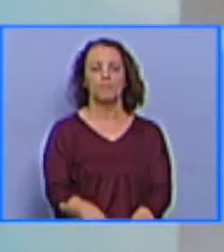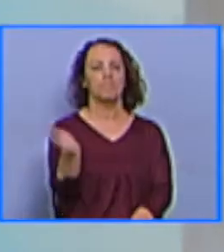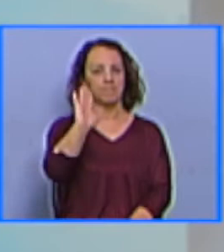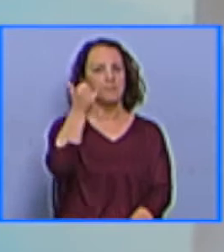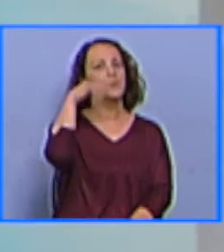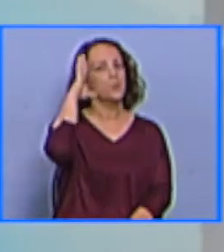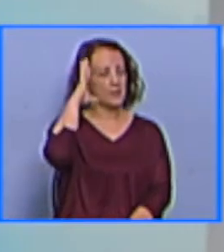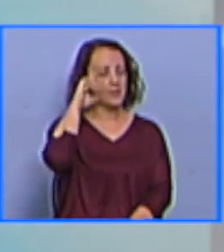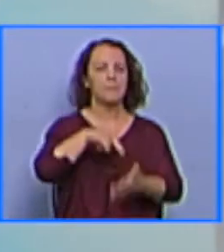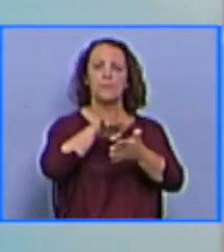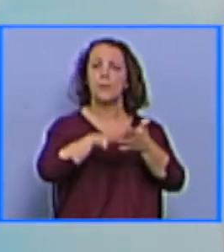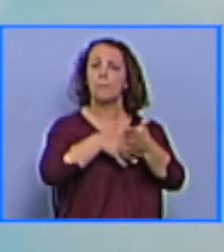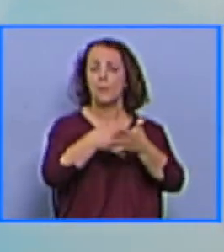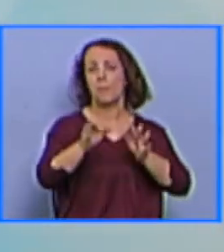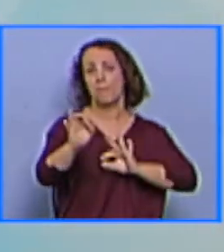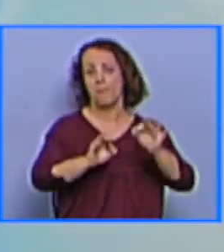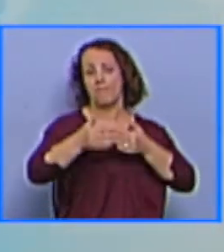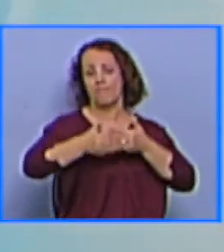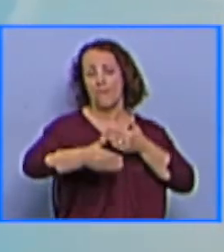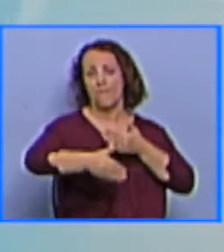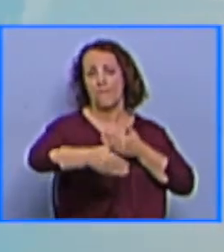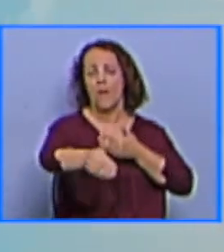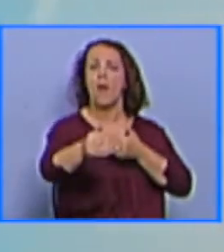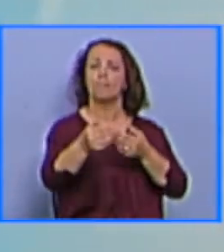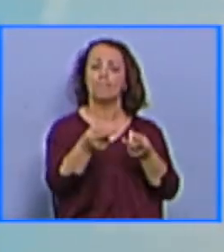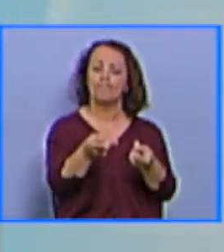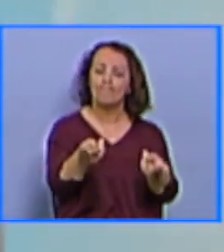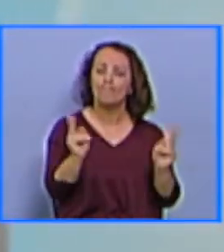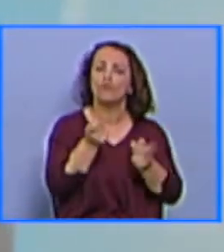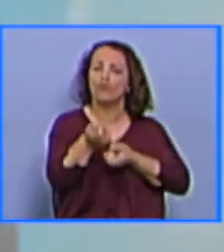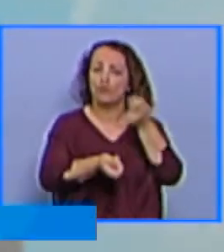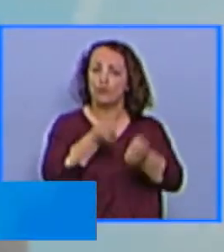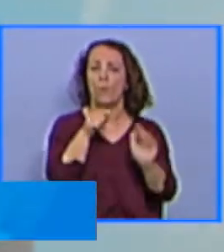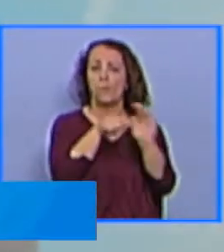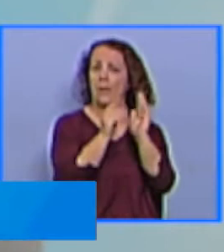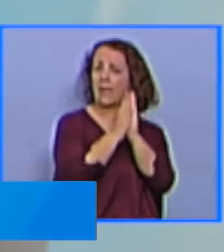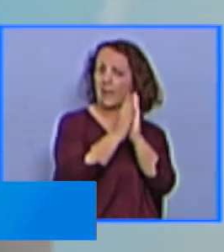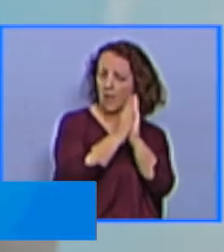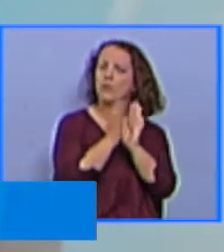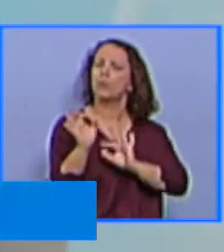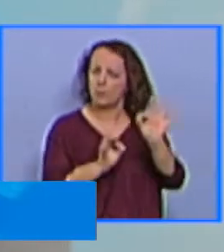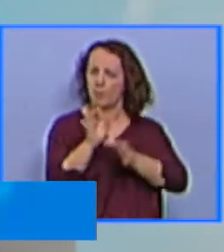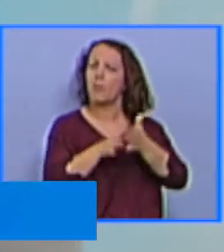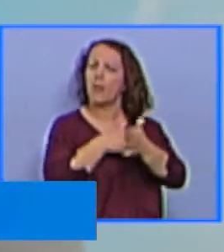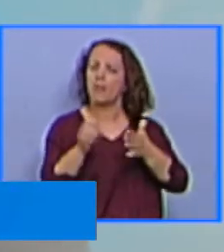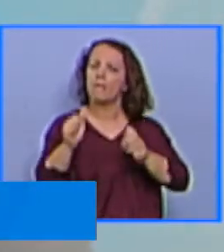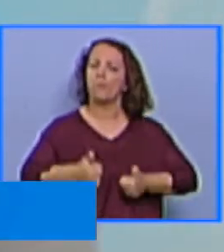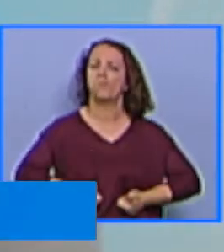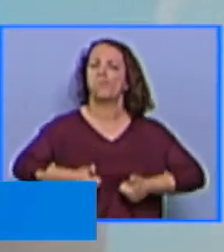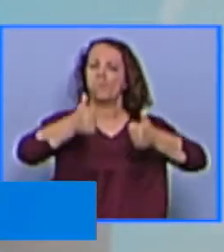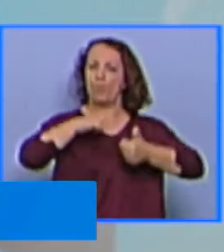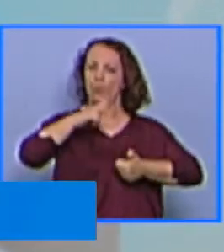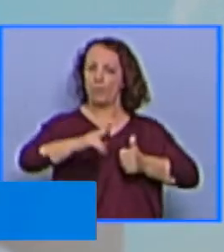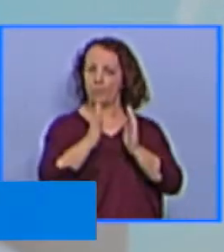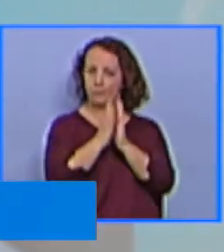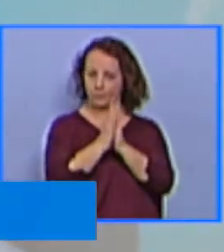Olá, muito boa tarde. O plano de desconfinamento nos ambientes litúrgicos e nos espaços de culto está a ser delineado pela Conferência Episcopal